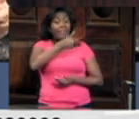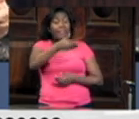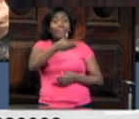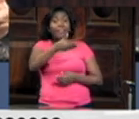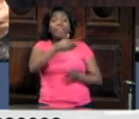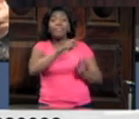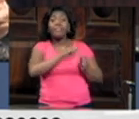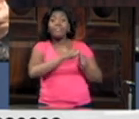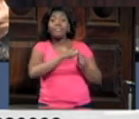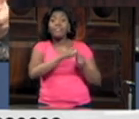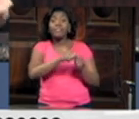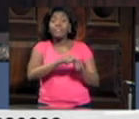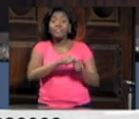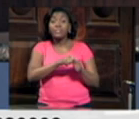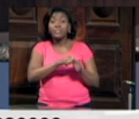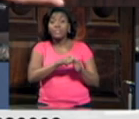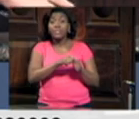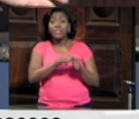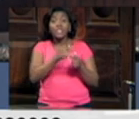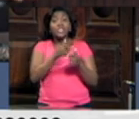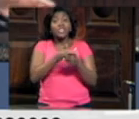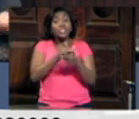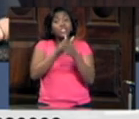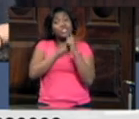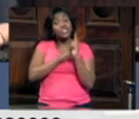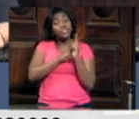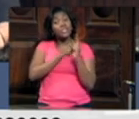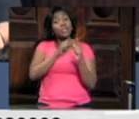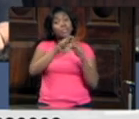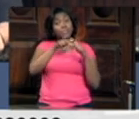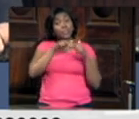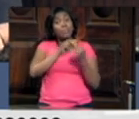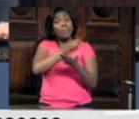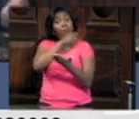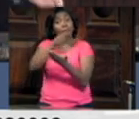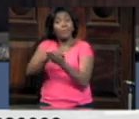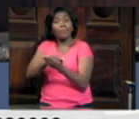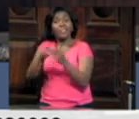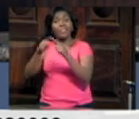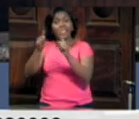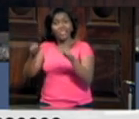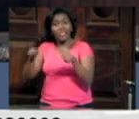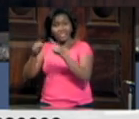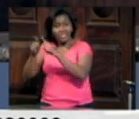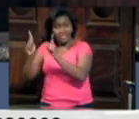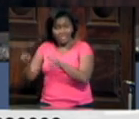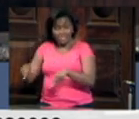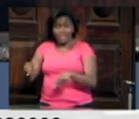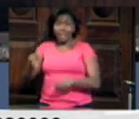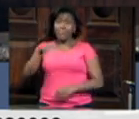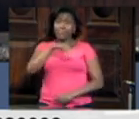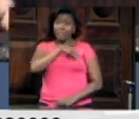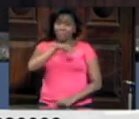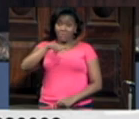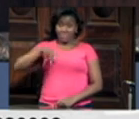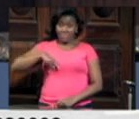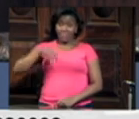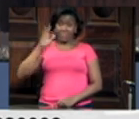geradas como dívida de pagamento de pessoal. Ministério Público